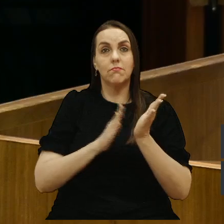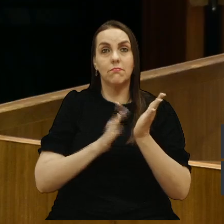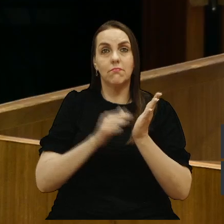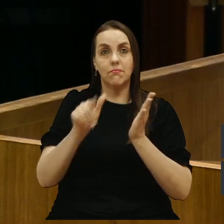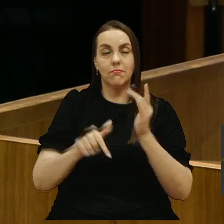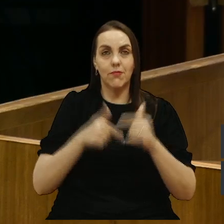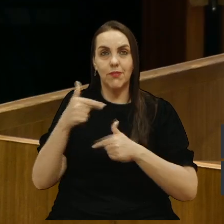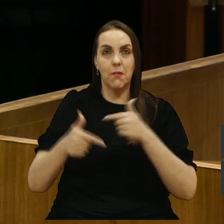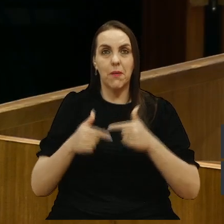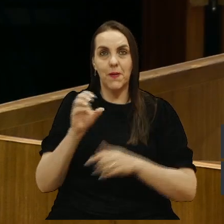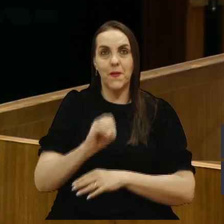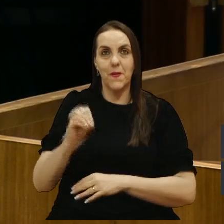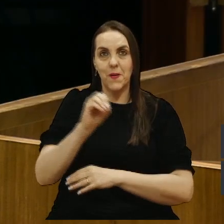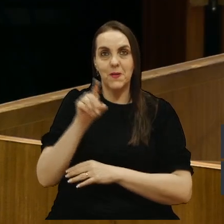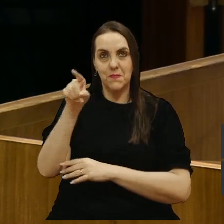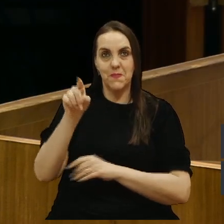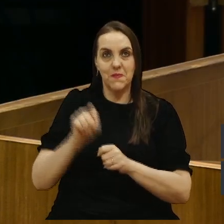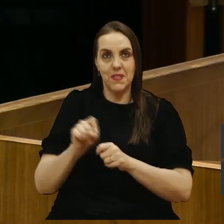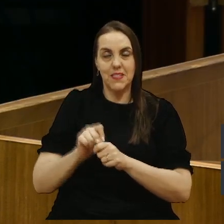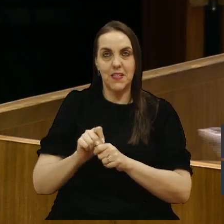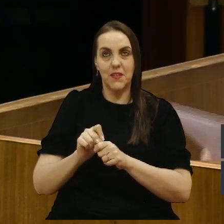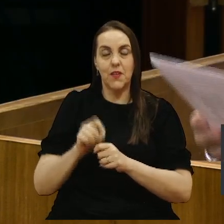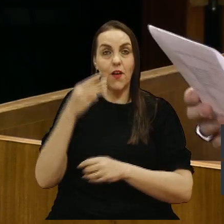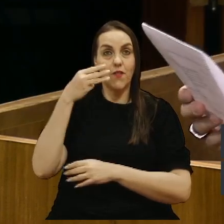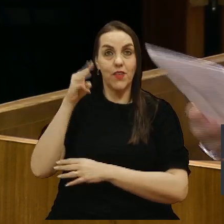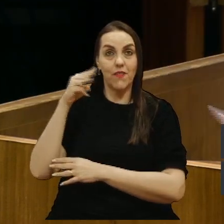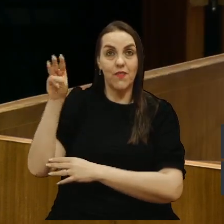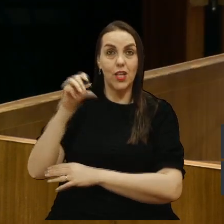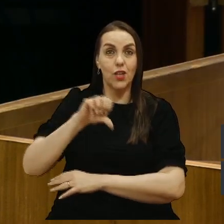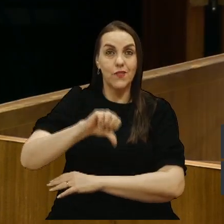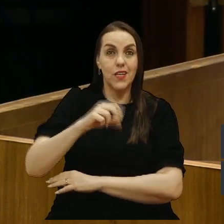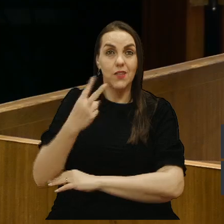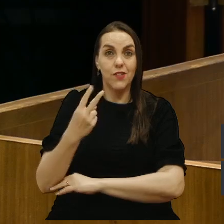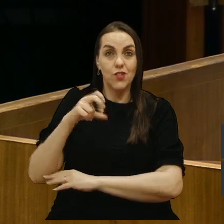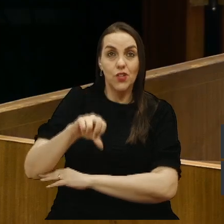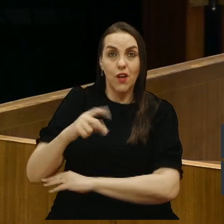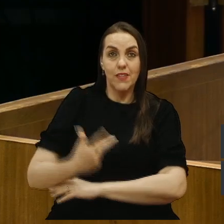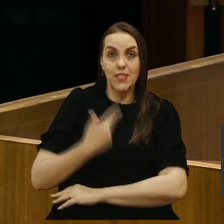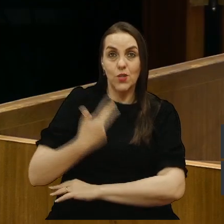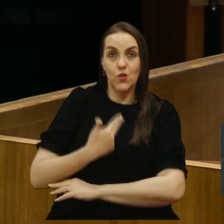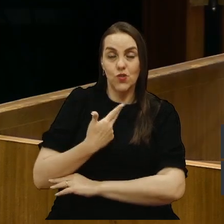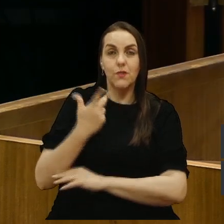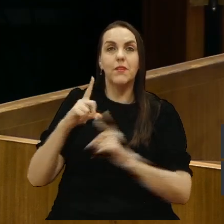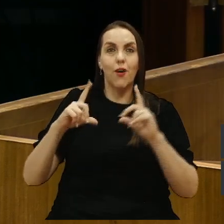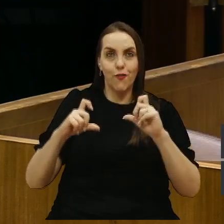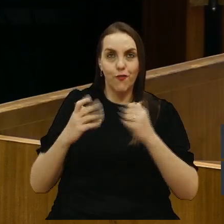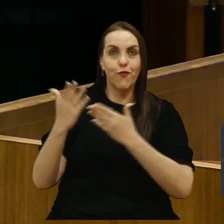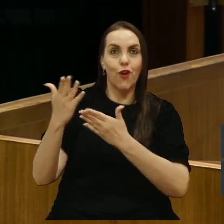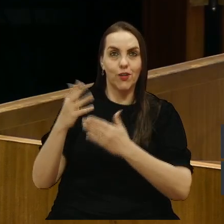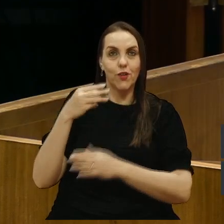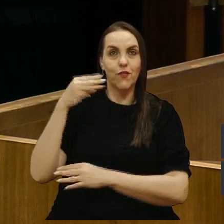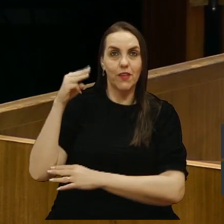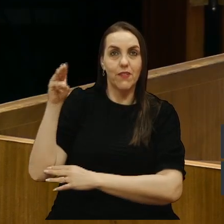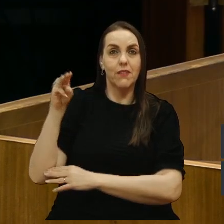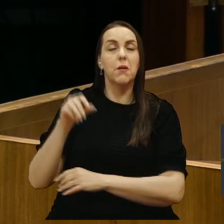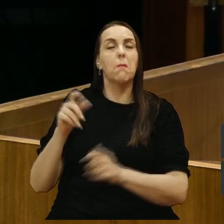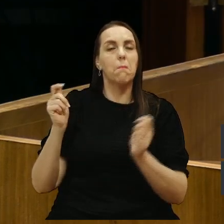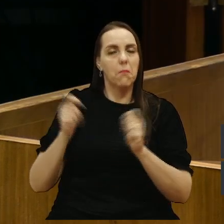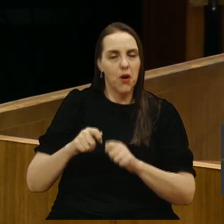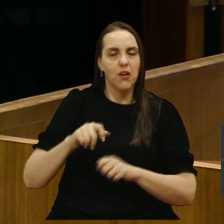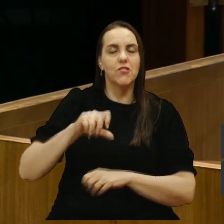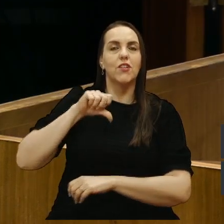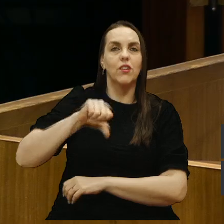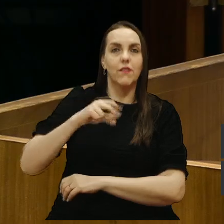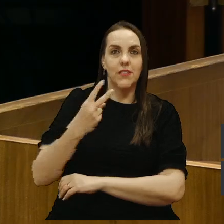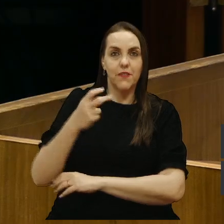trabalho que ele vem fazendo. No Virvi Ramos, 929 cirurgias, pode colocar a foto do Virvi, isso aí,